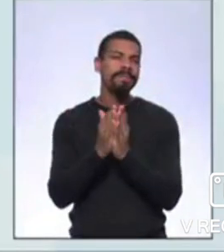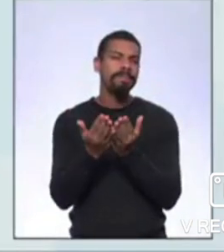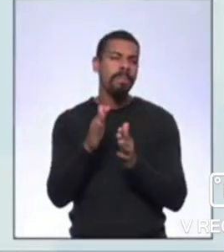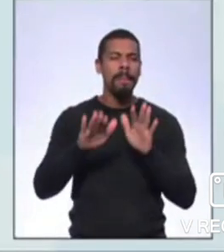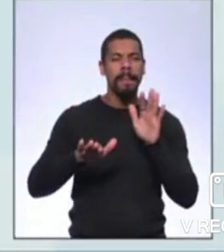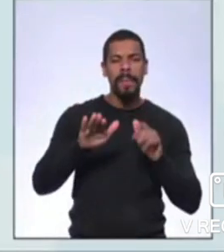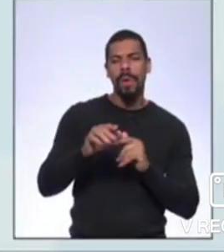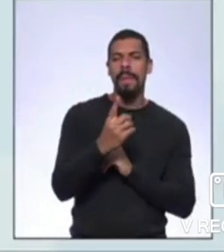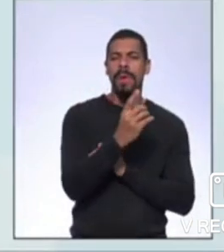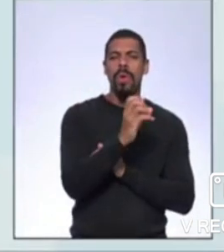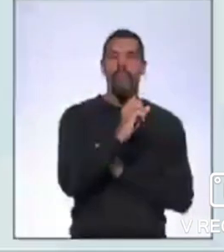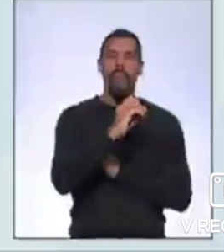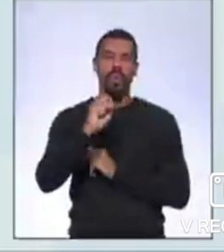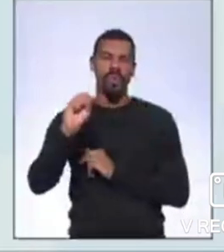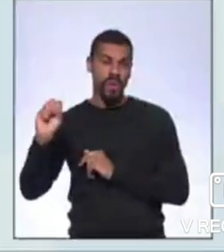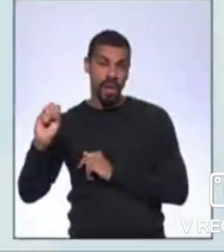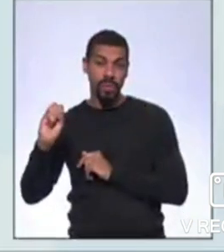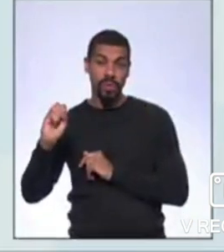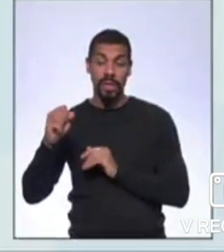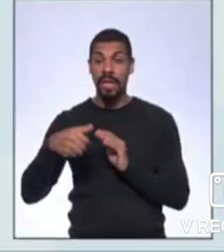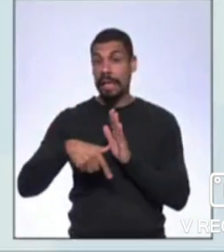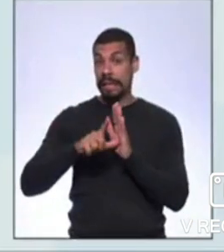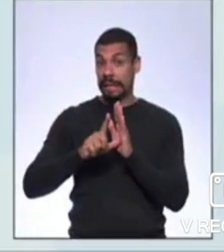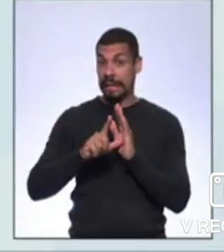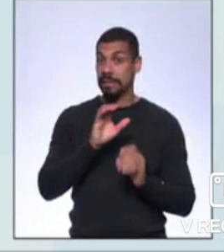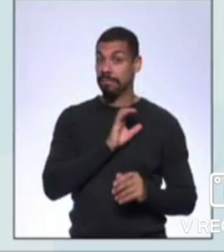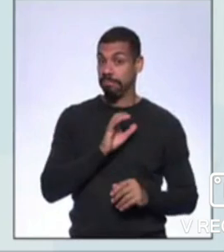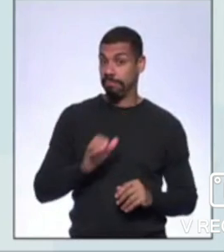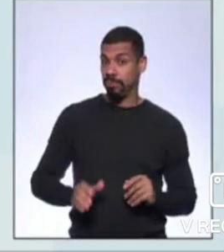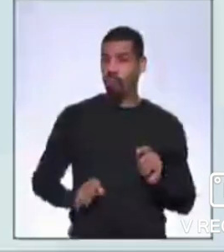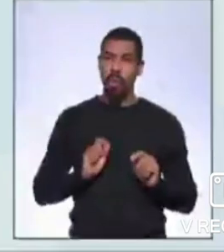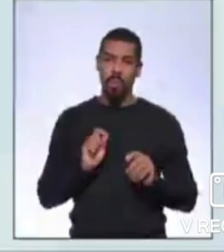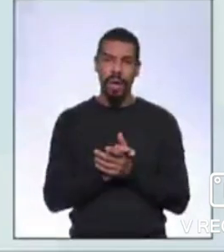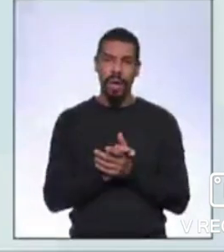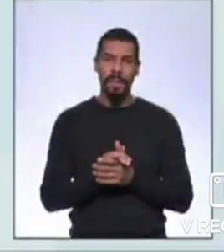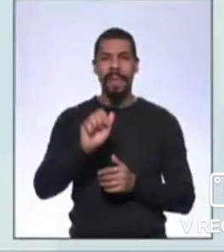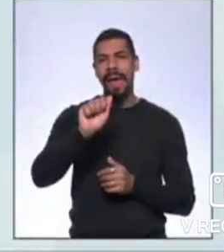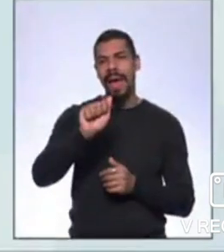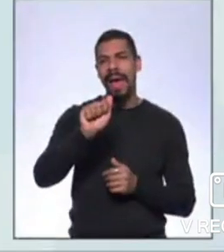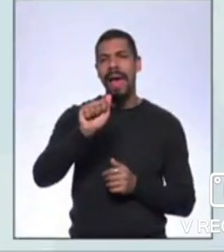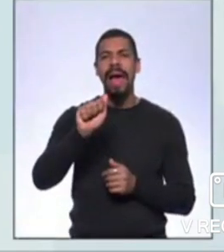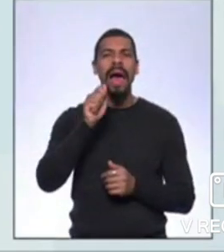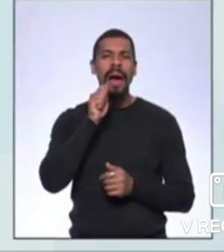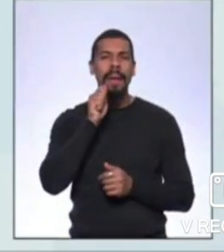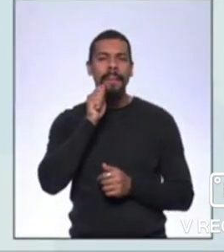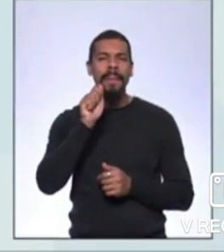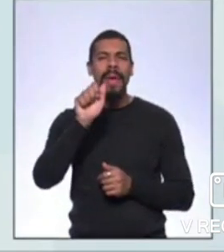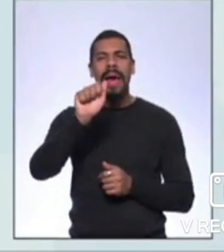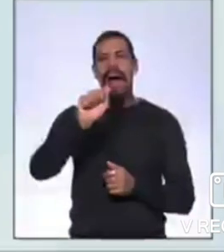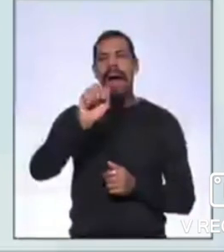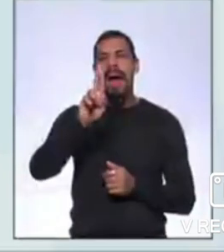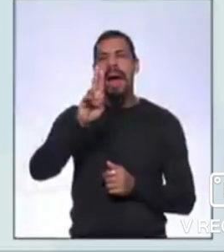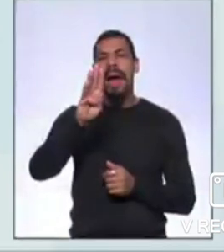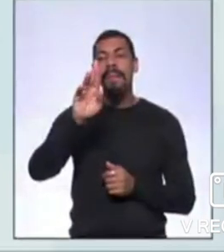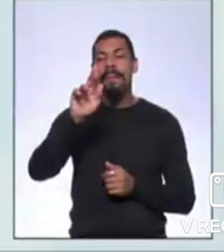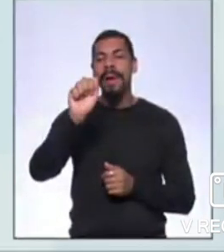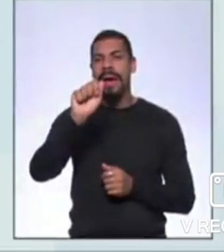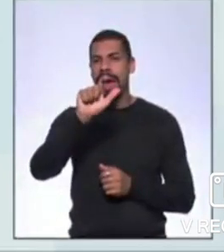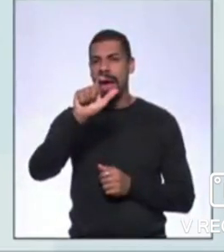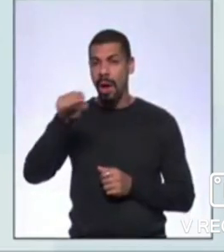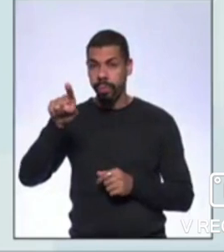de 1800 a.C., Abraão recebeu uma revelação de Deus, né, dizendo que ele